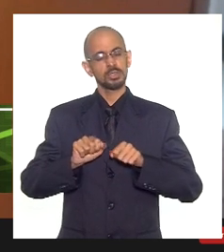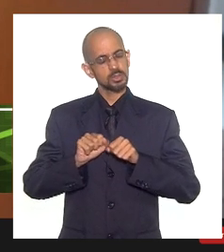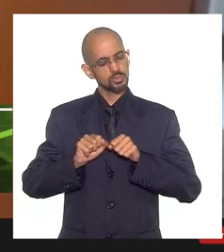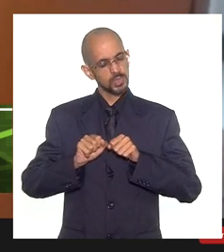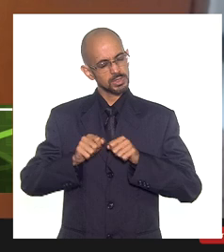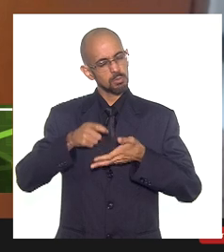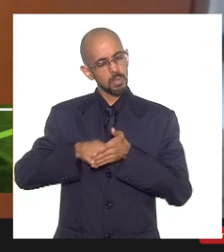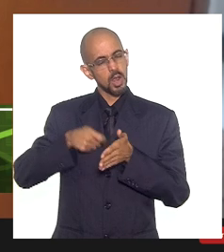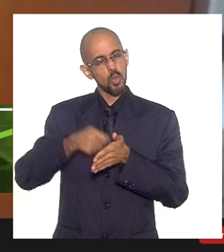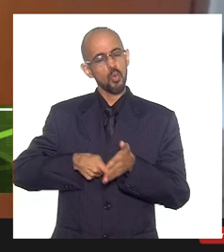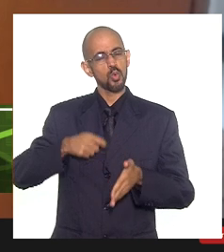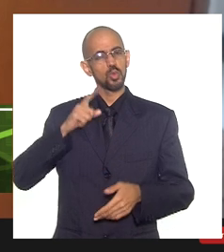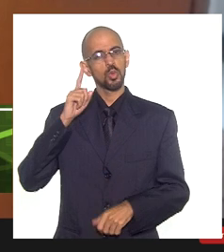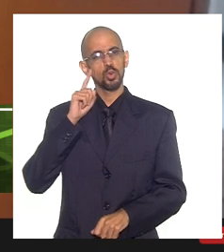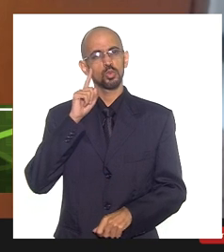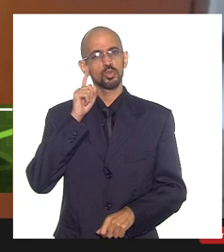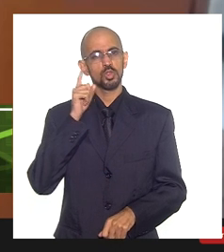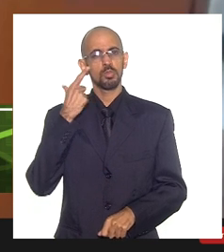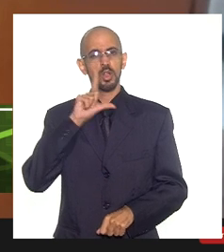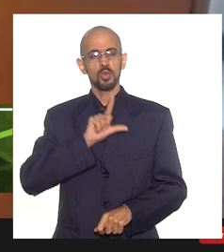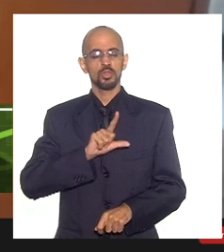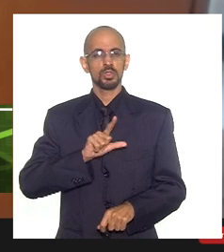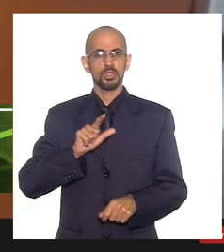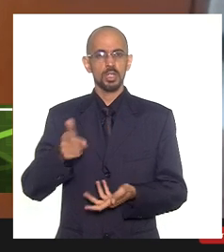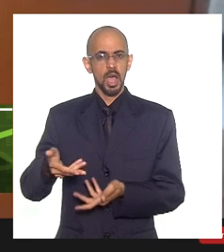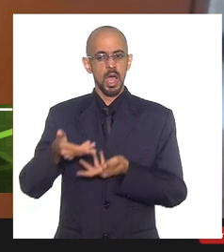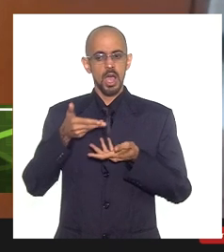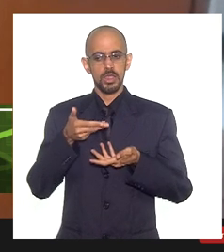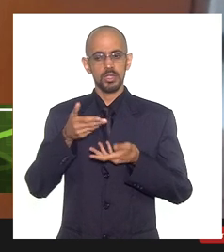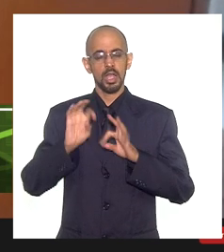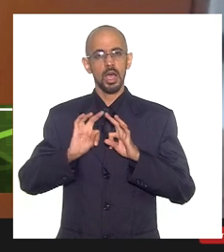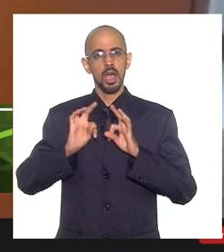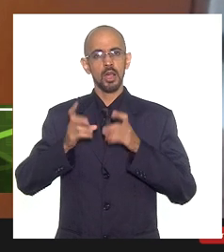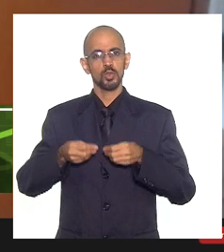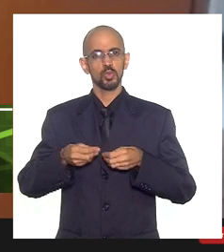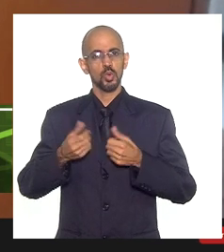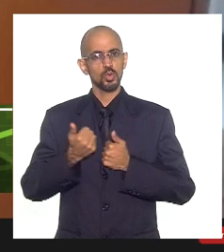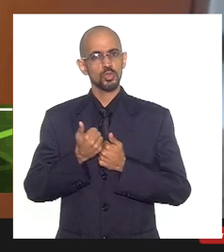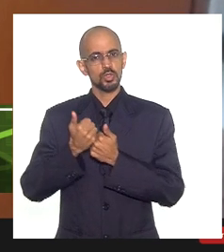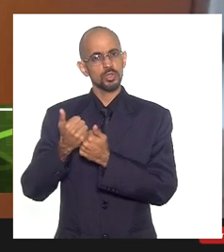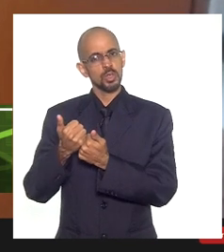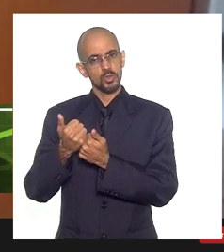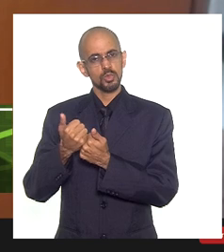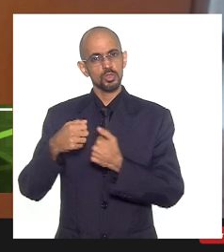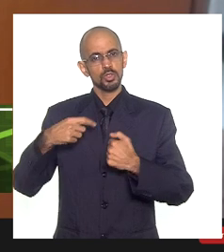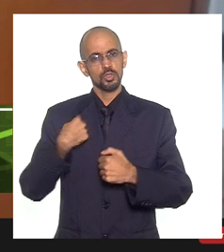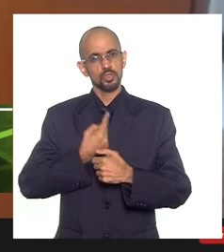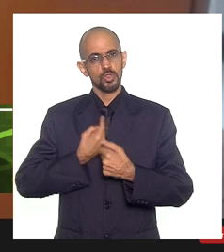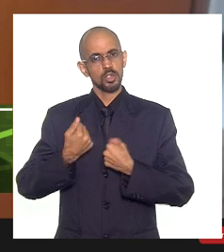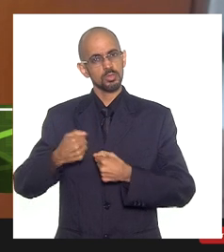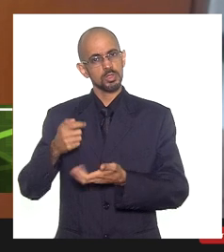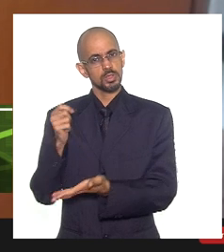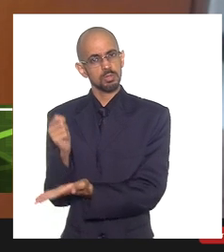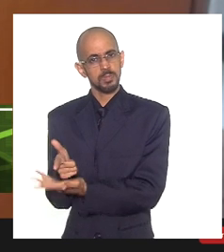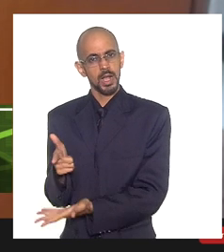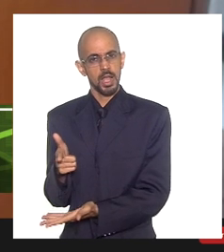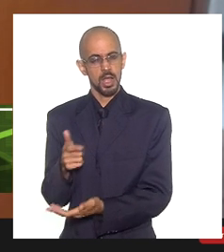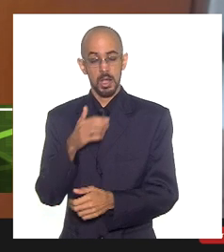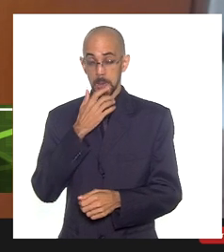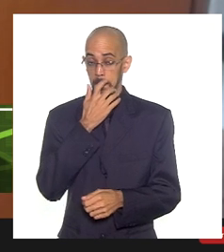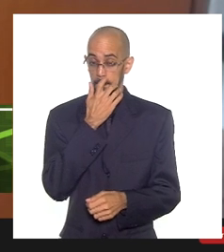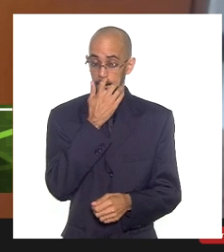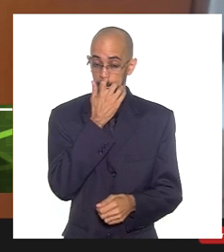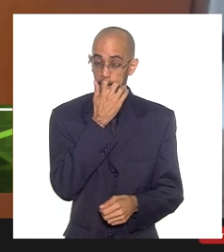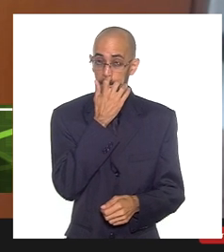diário para conseguir atender a todos esses auxílios que são necessários mas